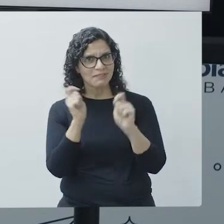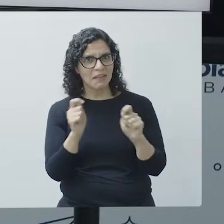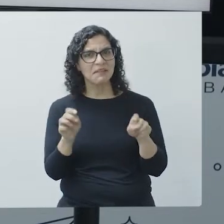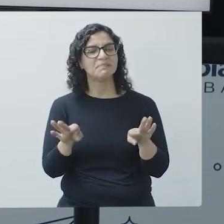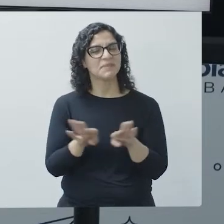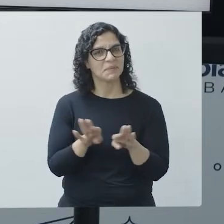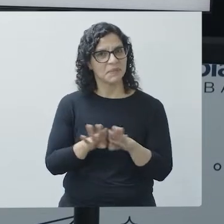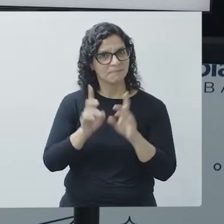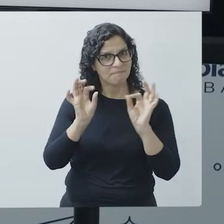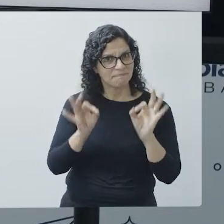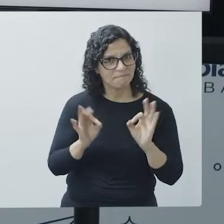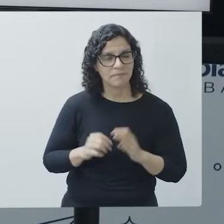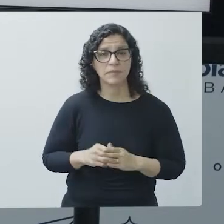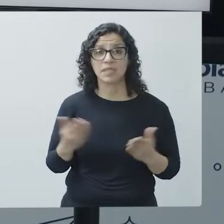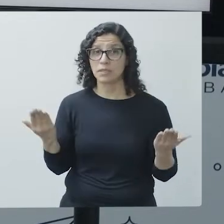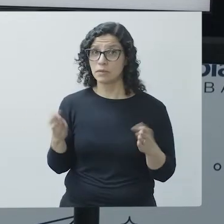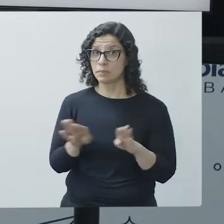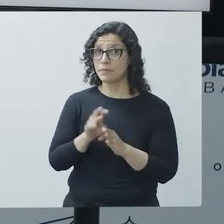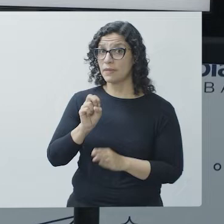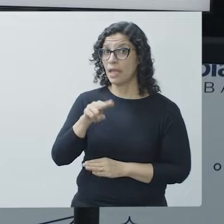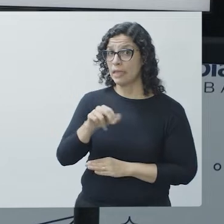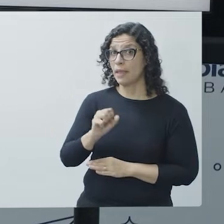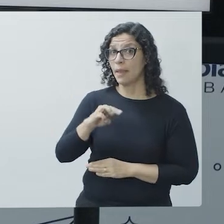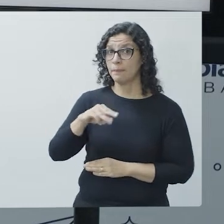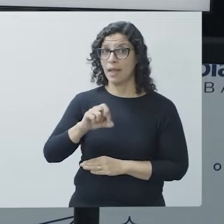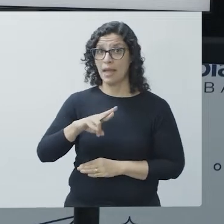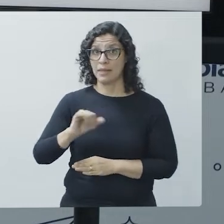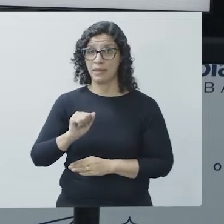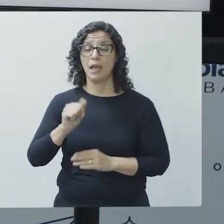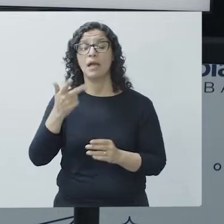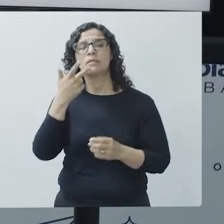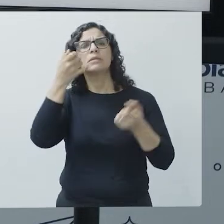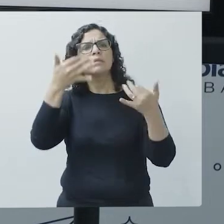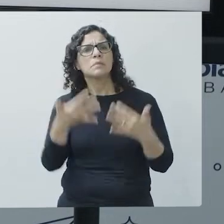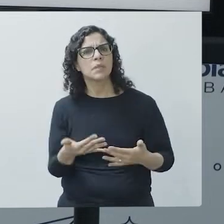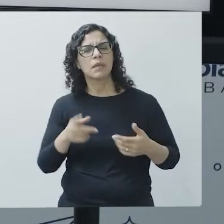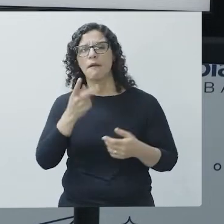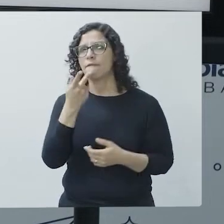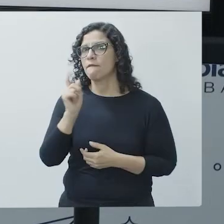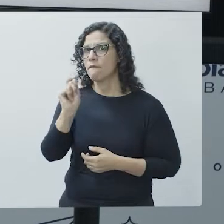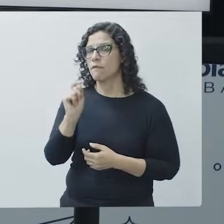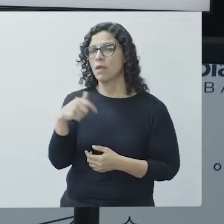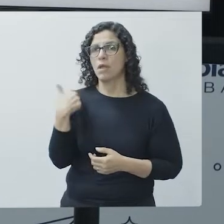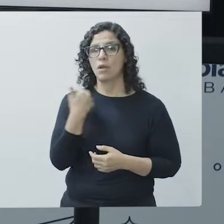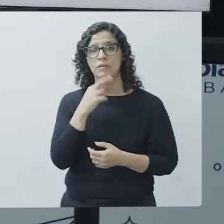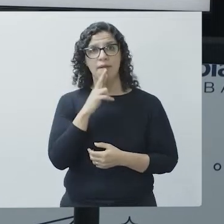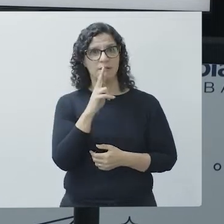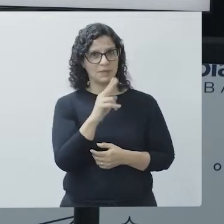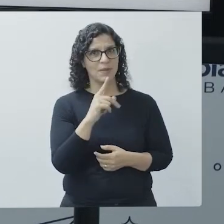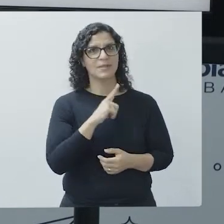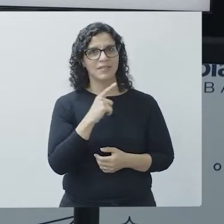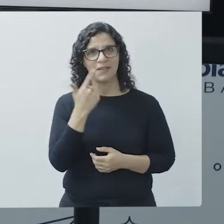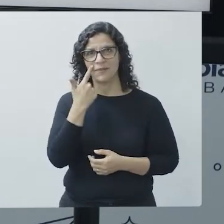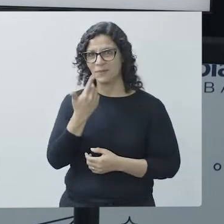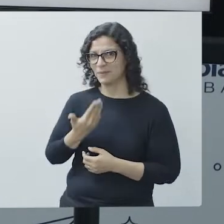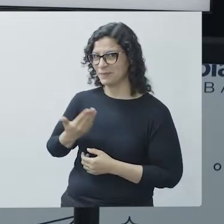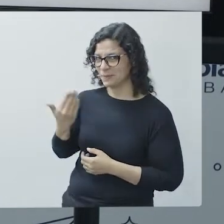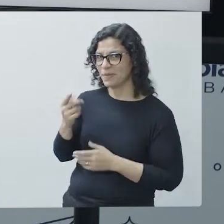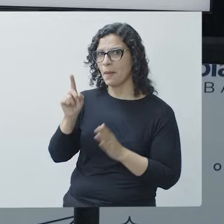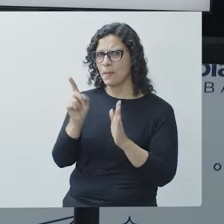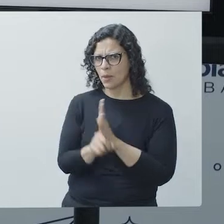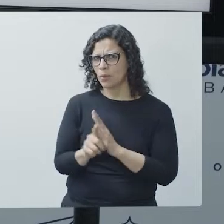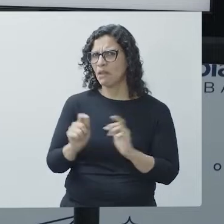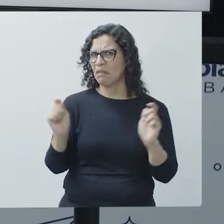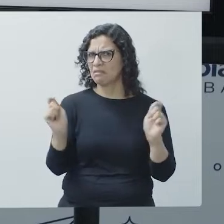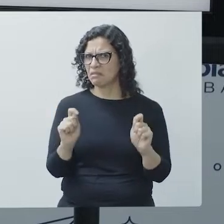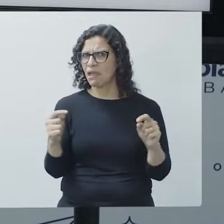é mesmo? Mas a própria Ana Maria, né? Ana Maria Machado, ela vai nos responder essa pergunta. Será que